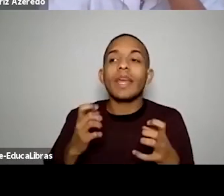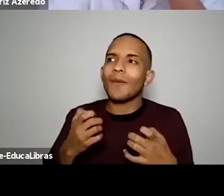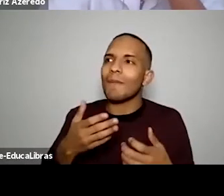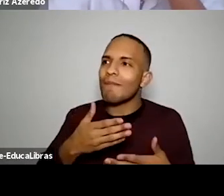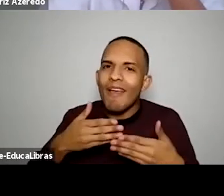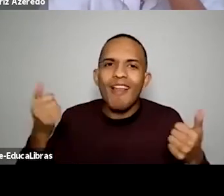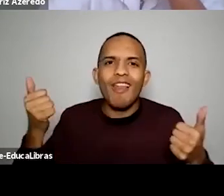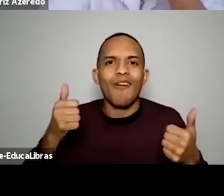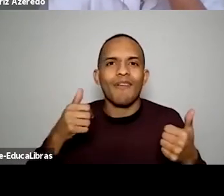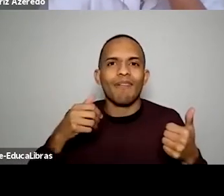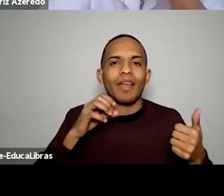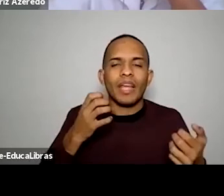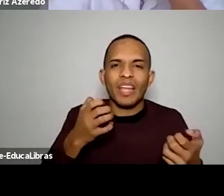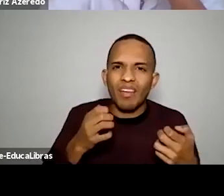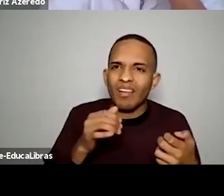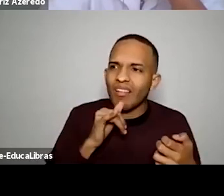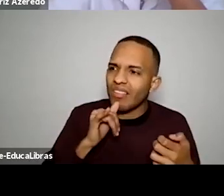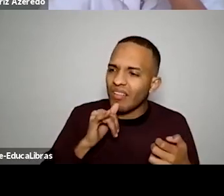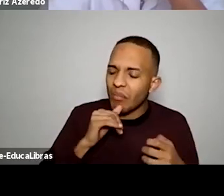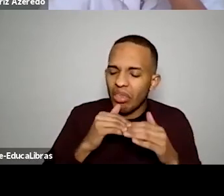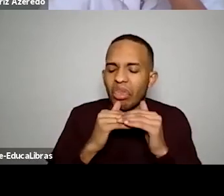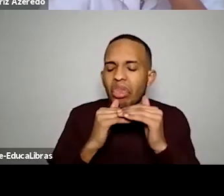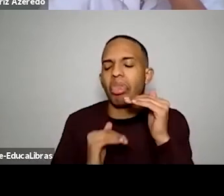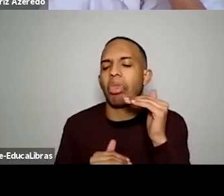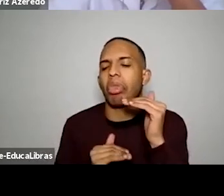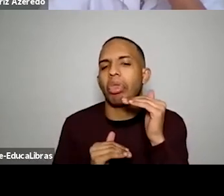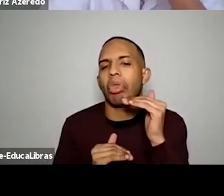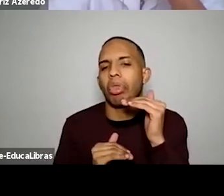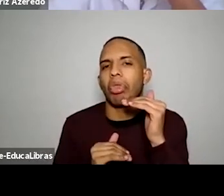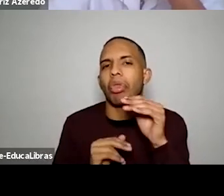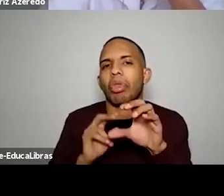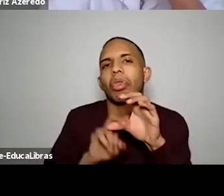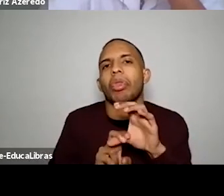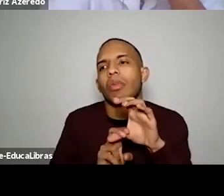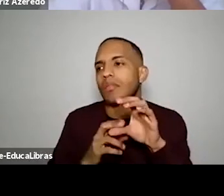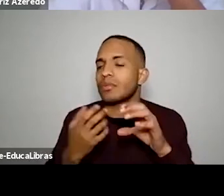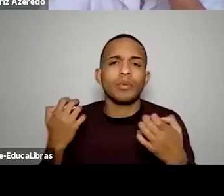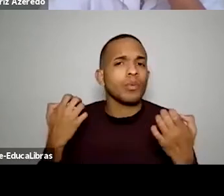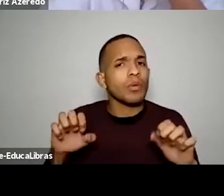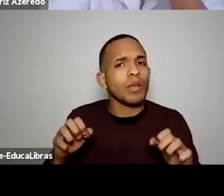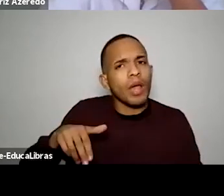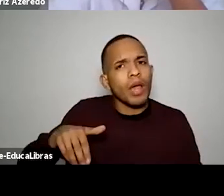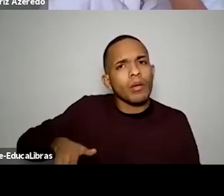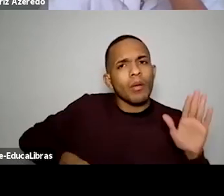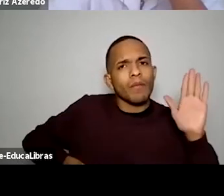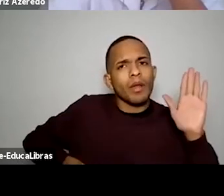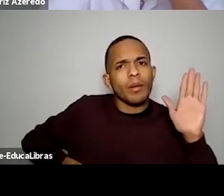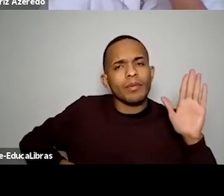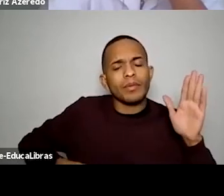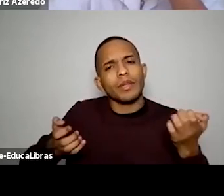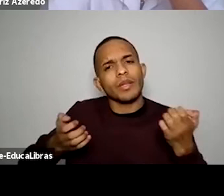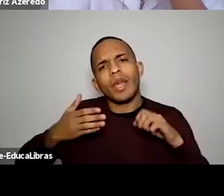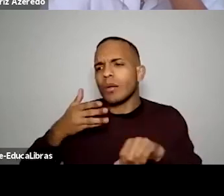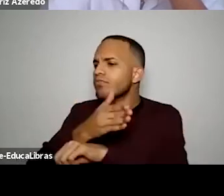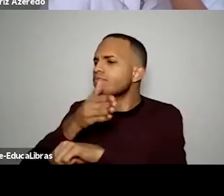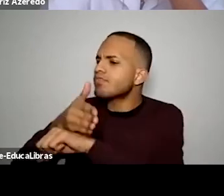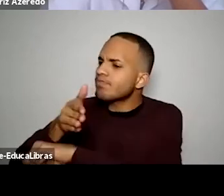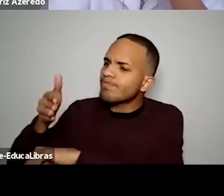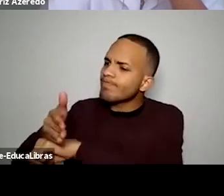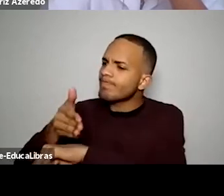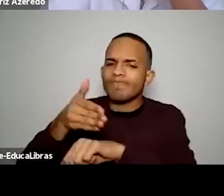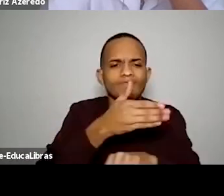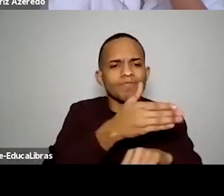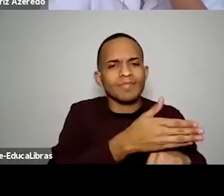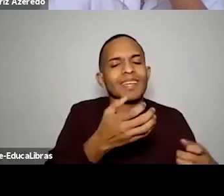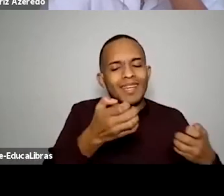Eu não quero mais viver no porão da sociedade. Não quero ser marginal. Eu quero entrar em toda parte. Quero ser bem